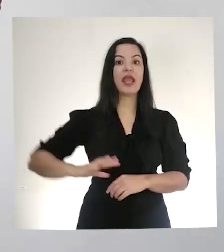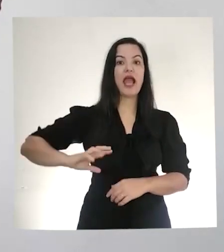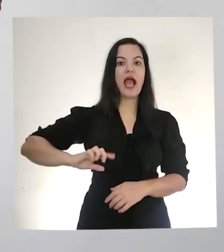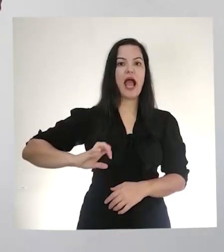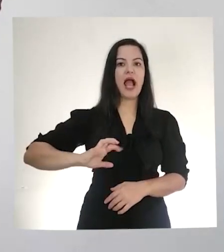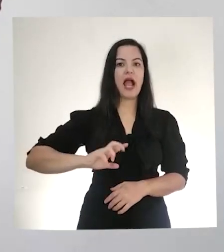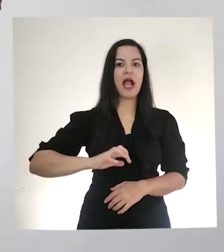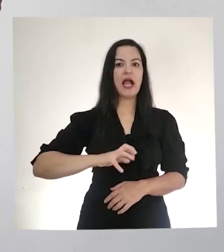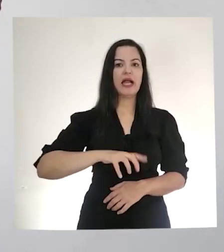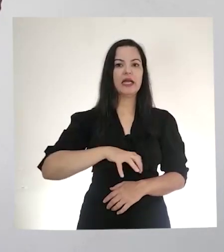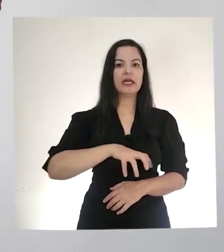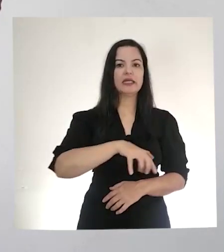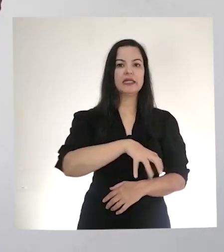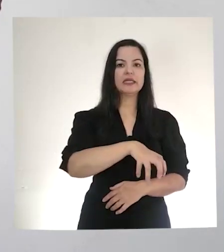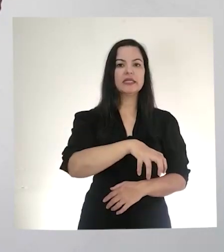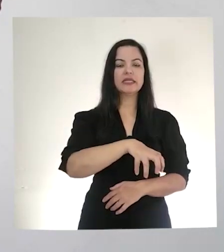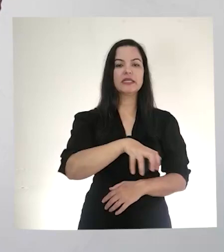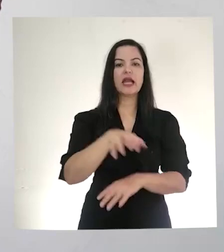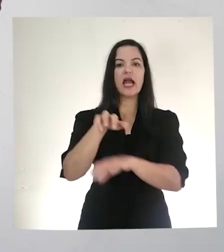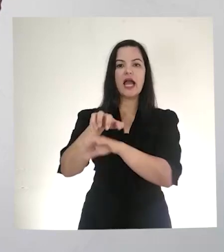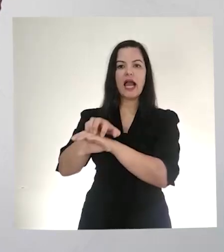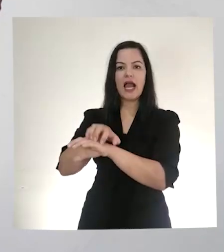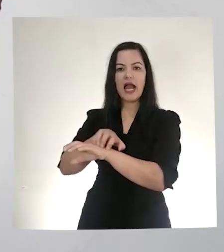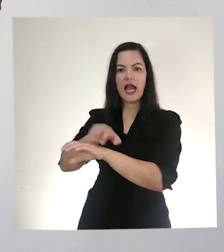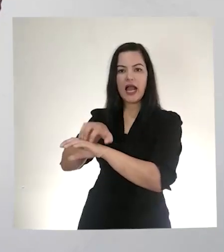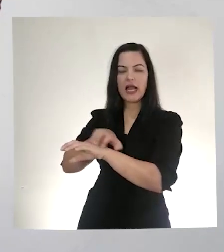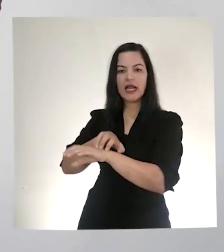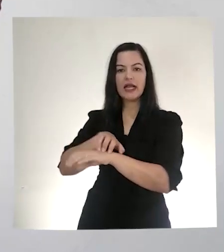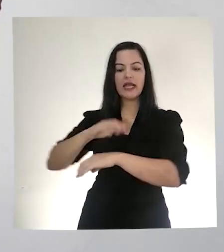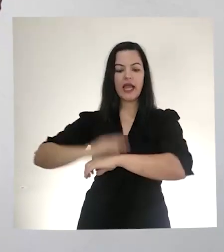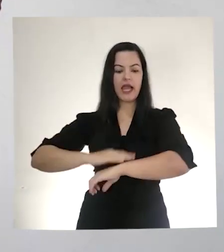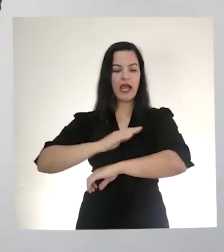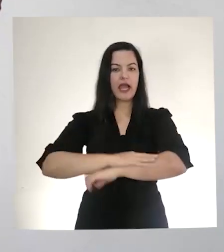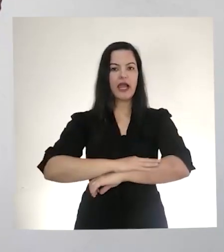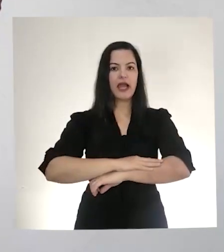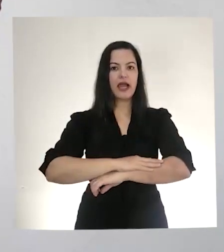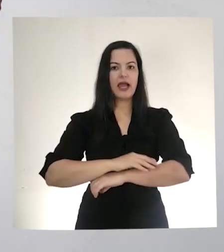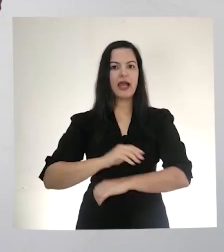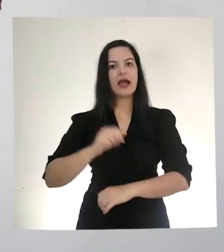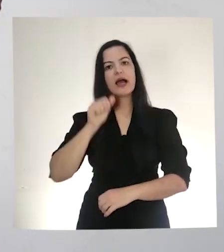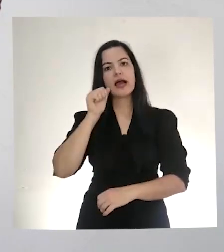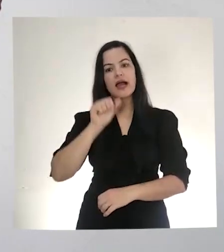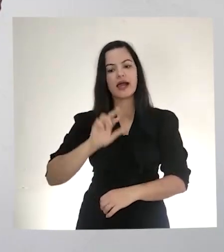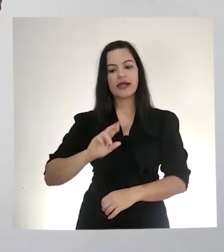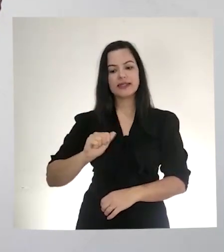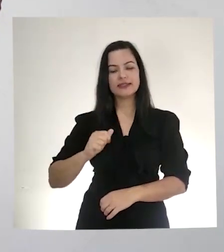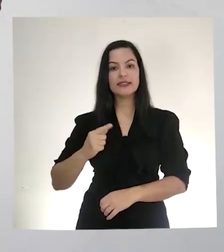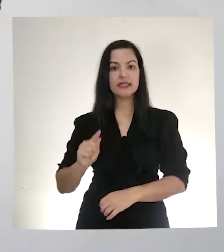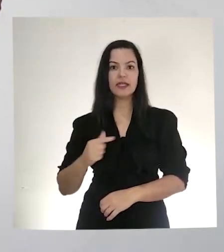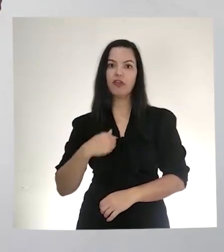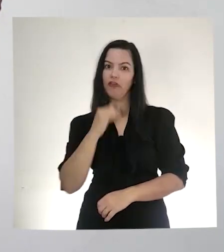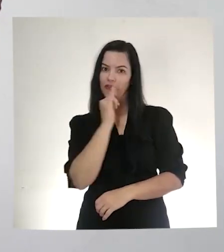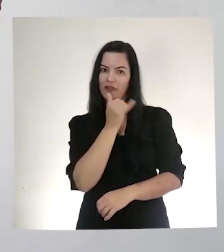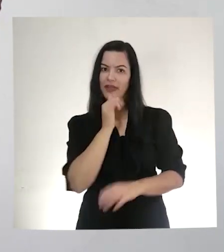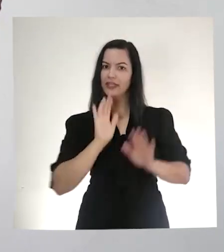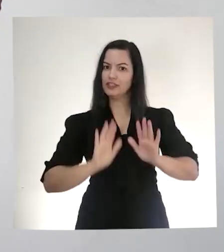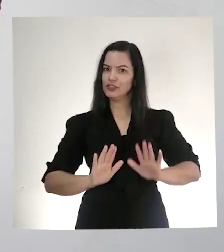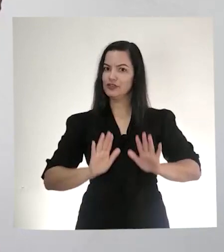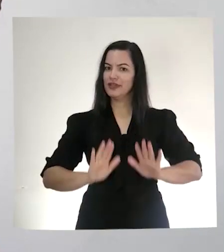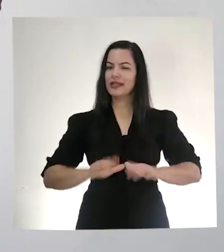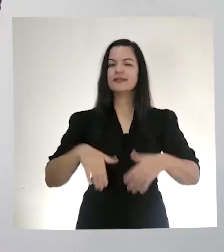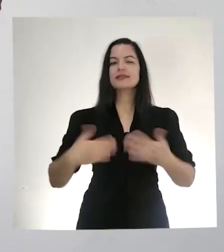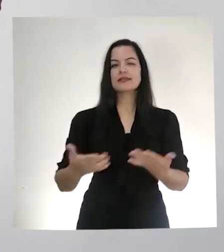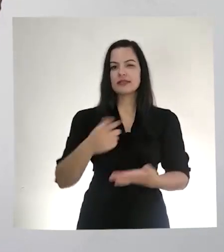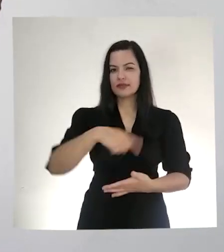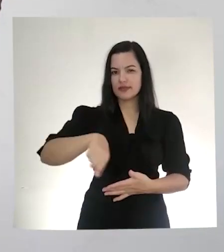aranha arranha a rã. A rã arranha a aranha. Eu falei devagarzinho. Será